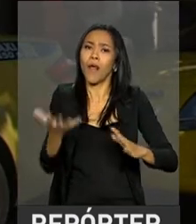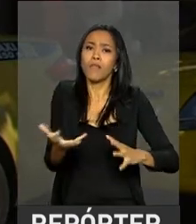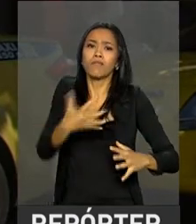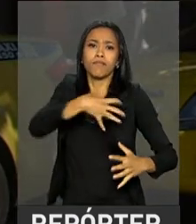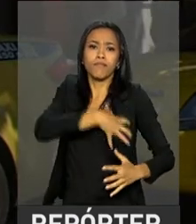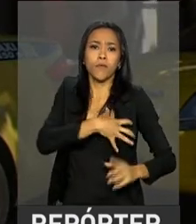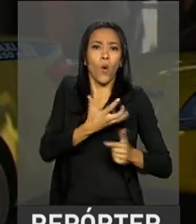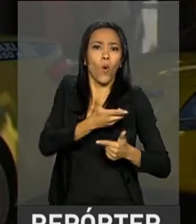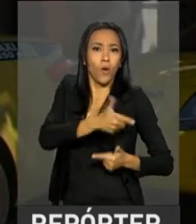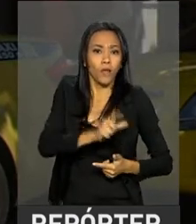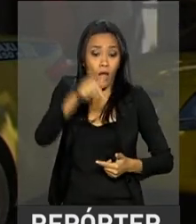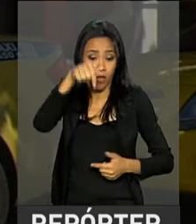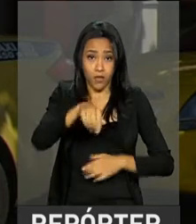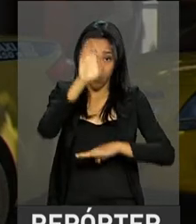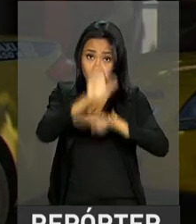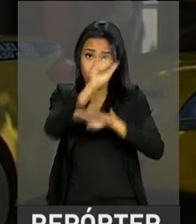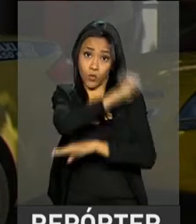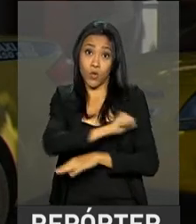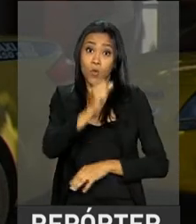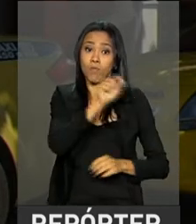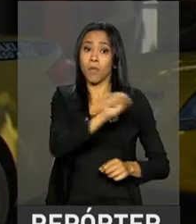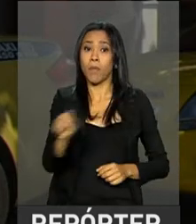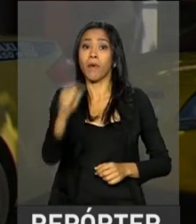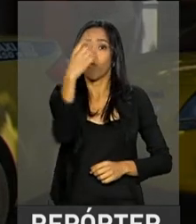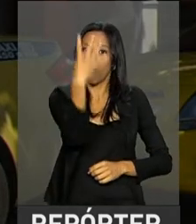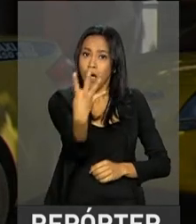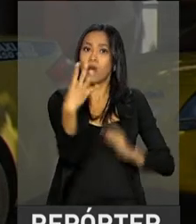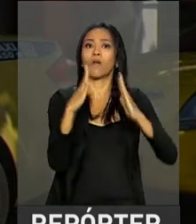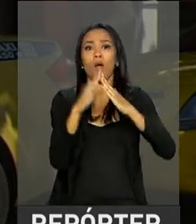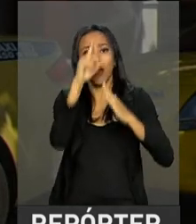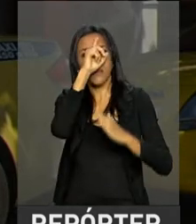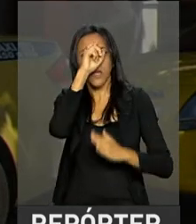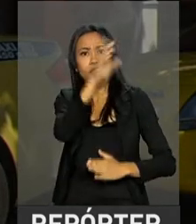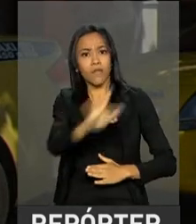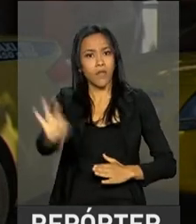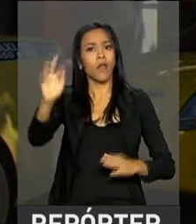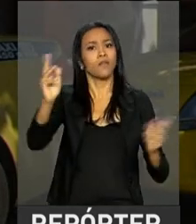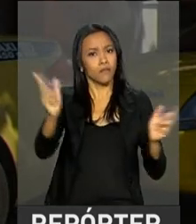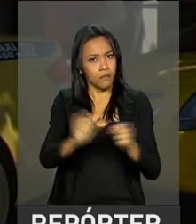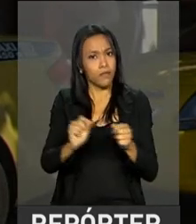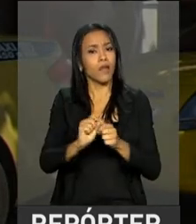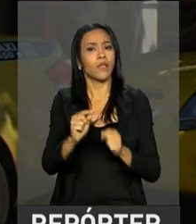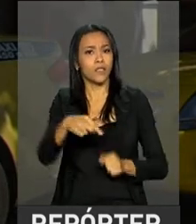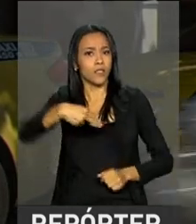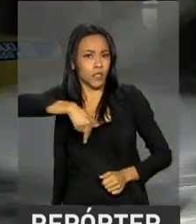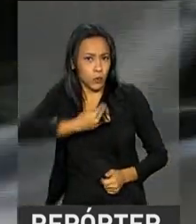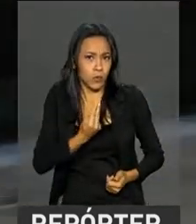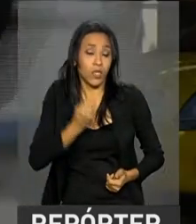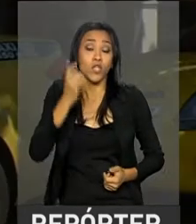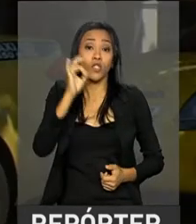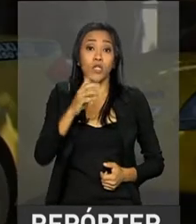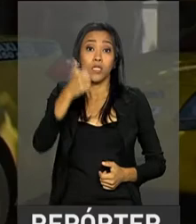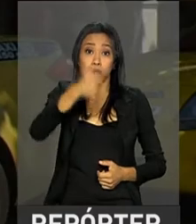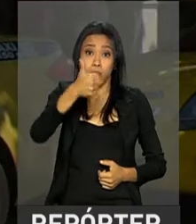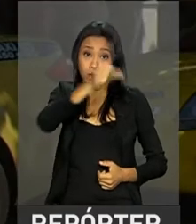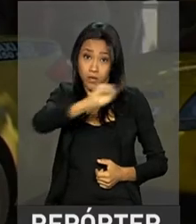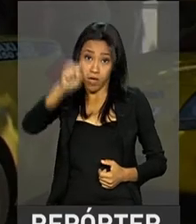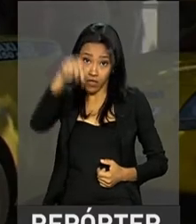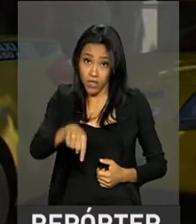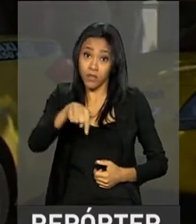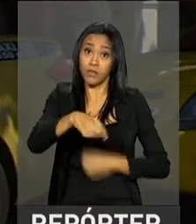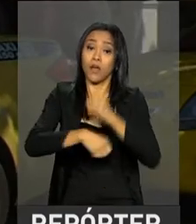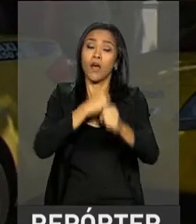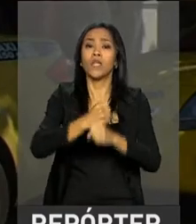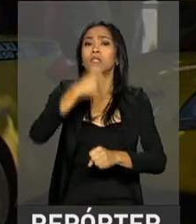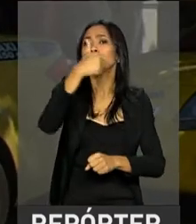aqui no rio de janeiro quatro hospitais federais fazem esse tipo de procedimento só no primeiro semestre deste ano foram 32